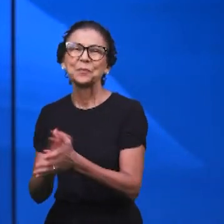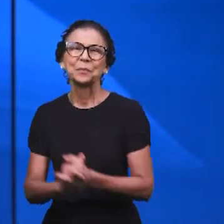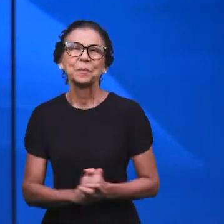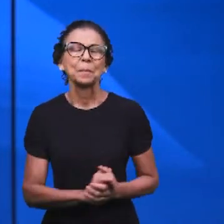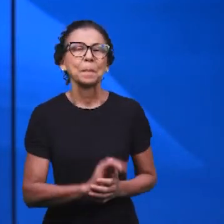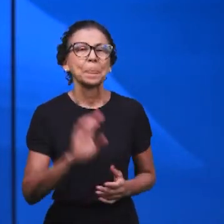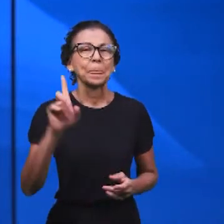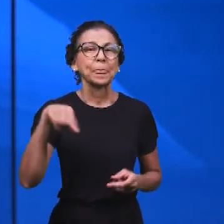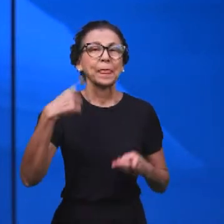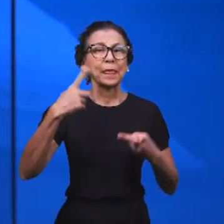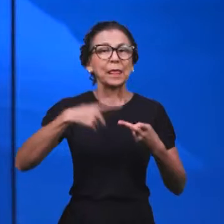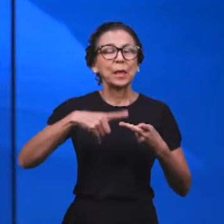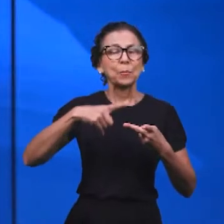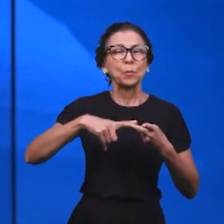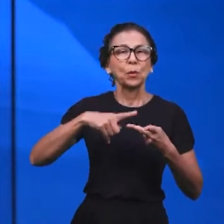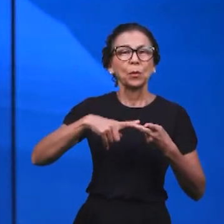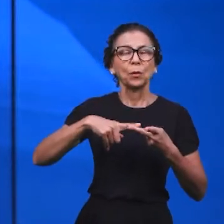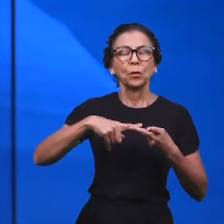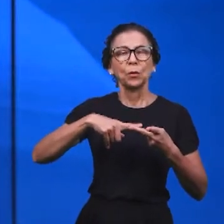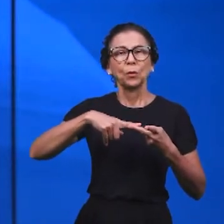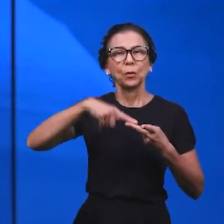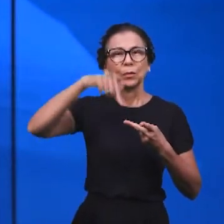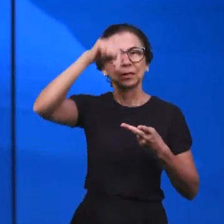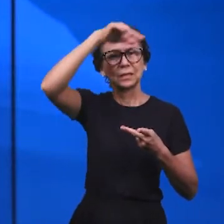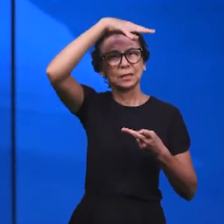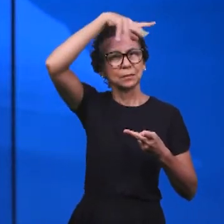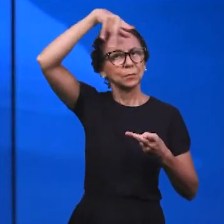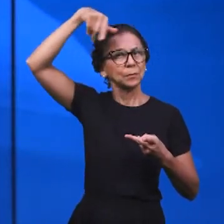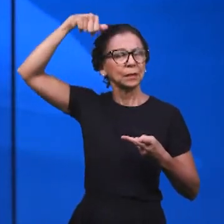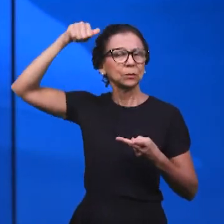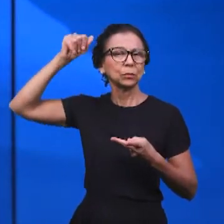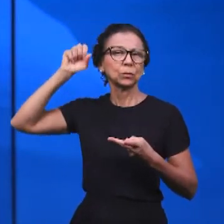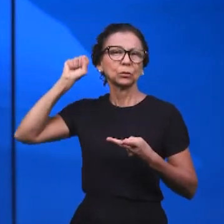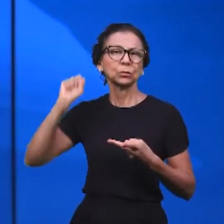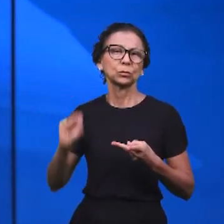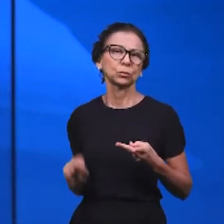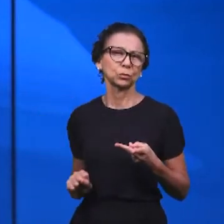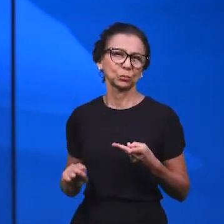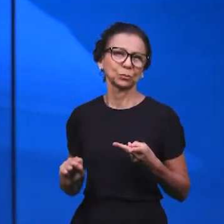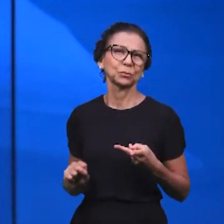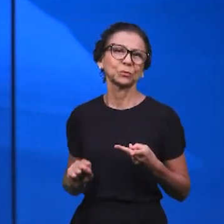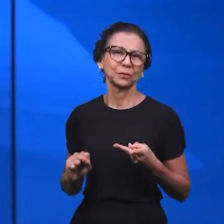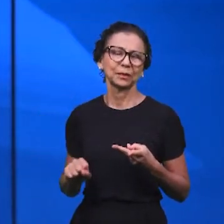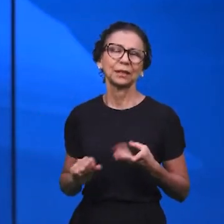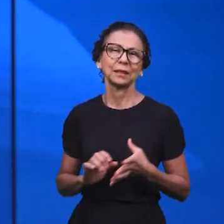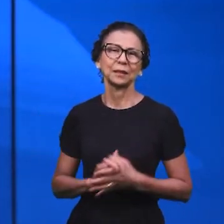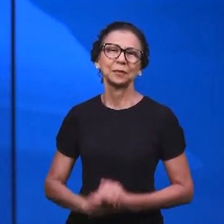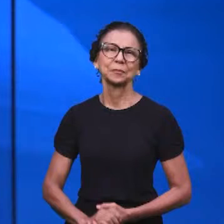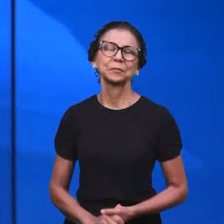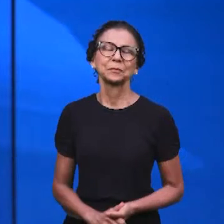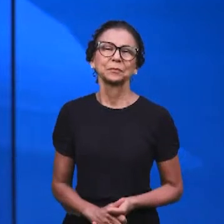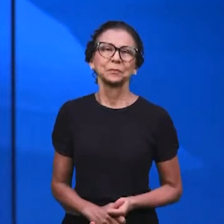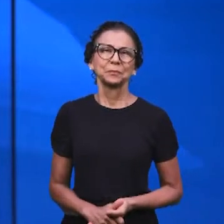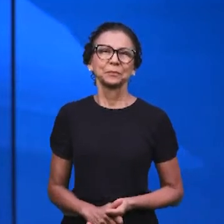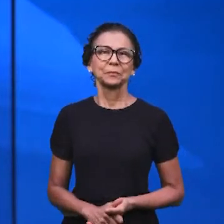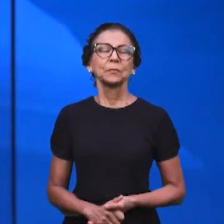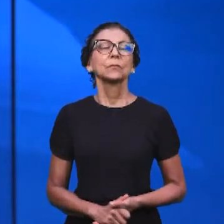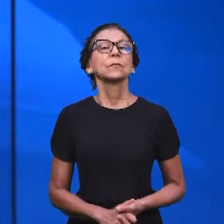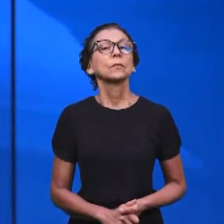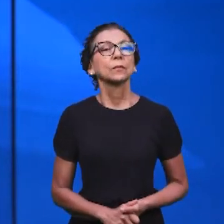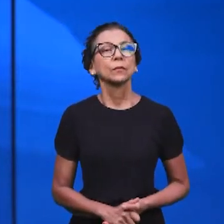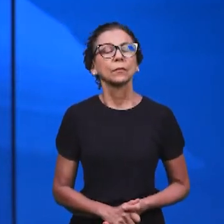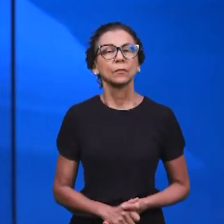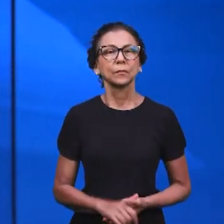vamos para o estado do Mato Grosso do Sul, lá na capital, lá em Campo Grande. Os intermediários da igreja ali em Campo Grande vão